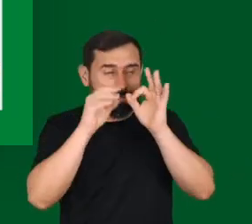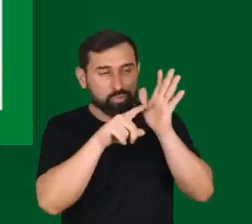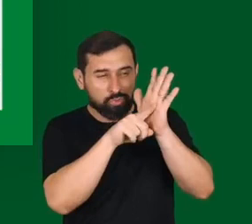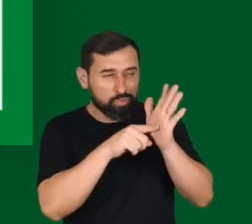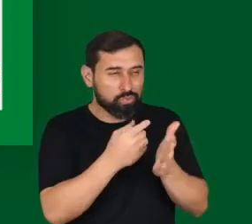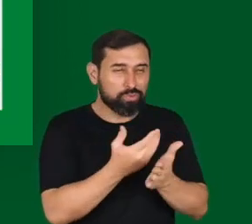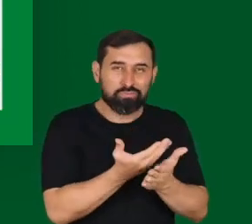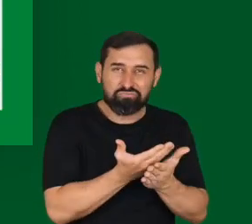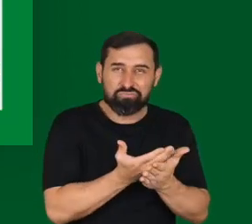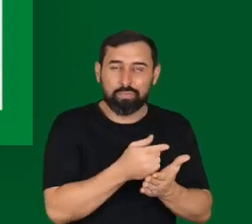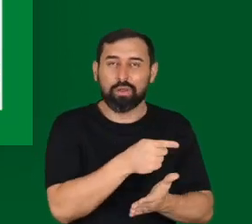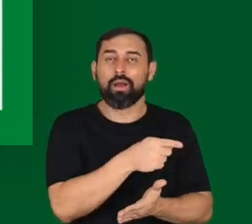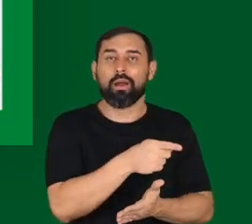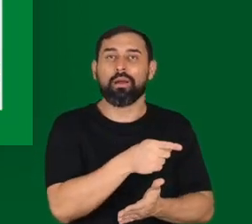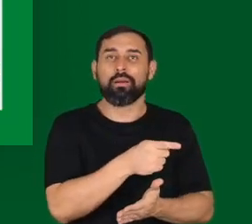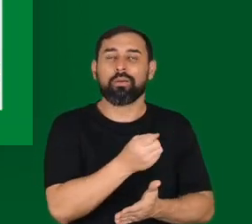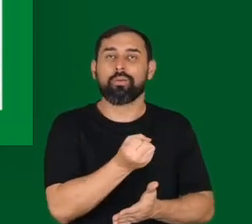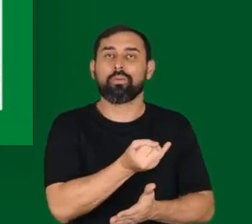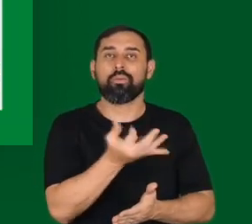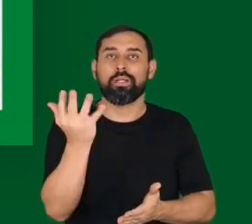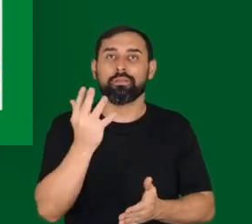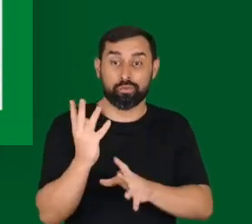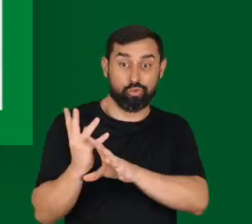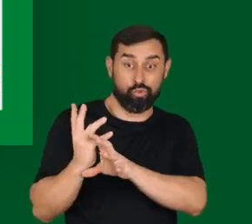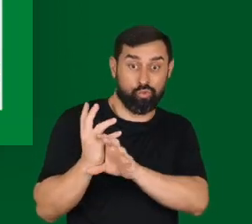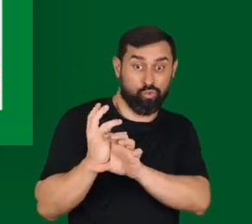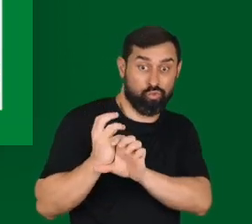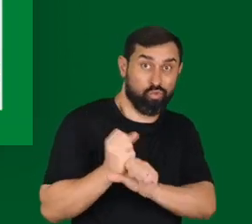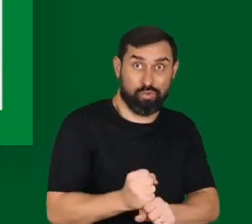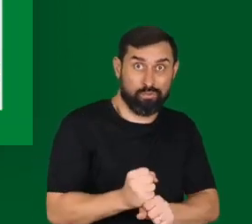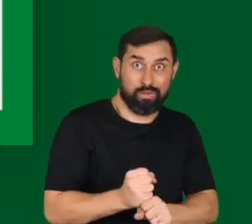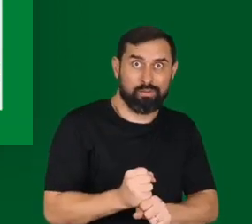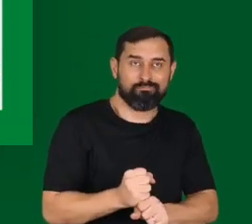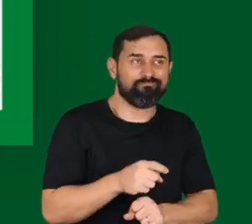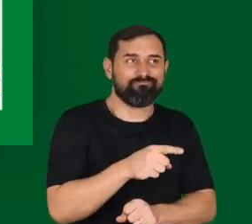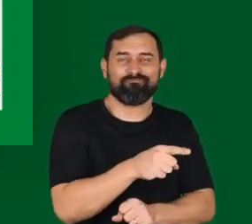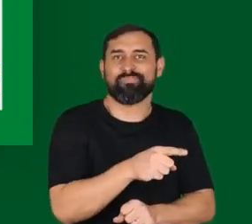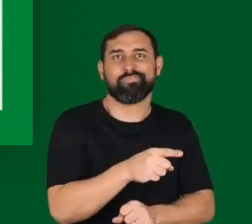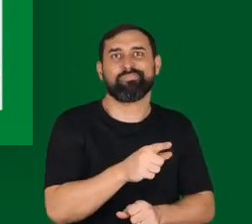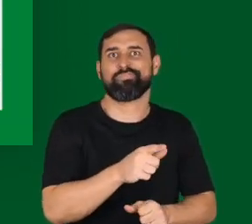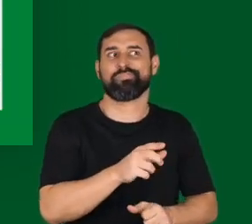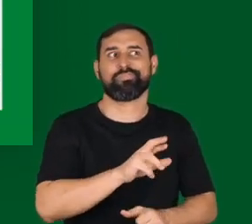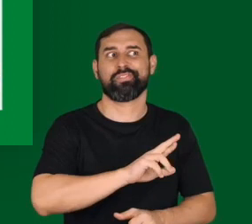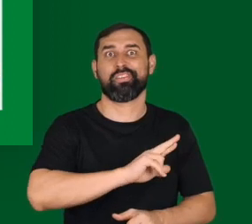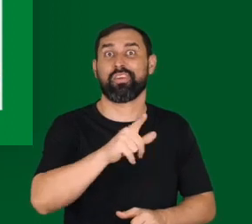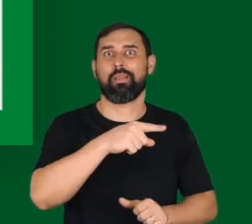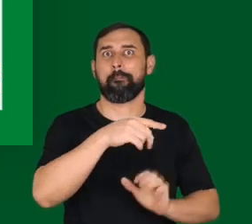é sugestivo a TCE, por conta do rebaixamento do Glasgow e da anisocoria.